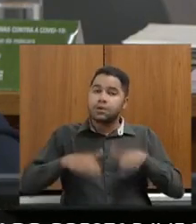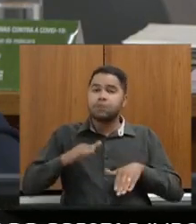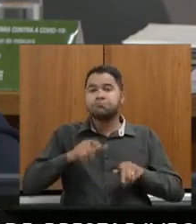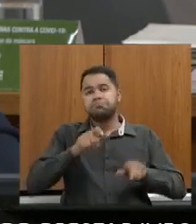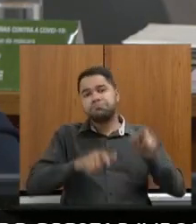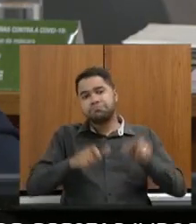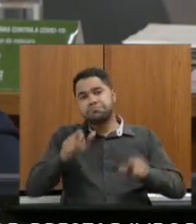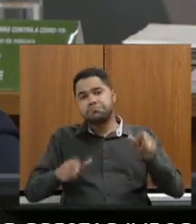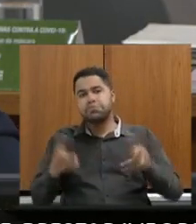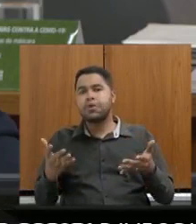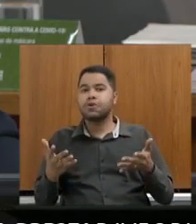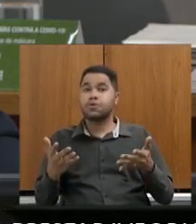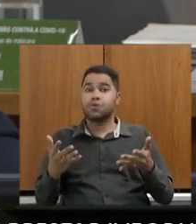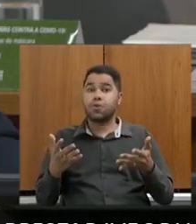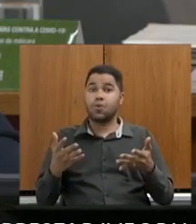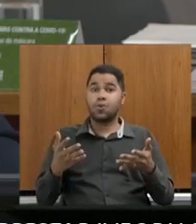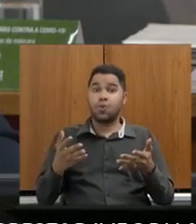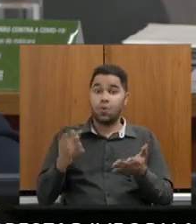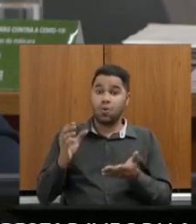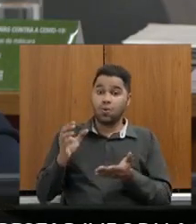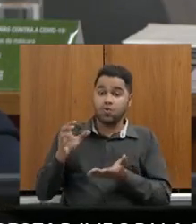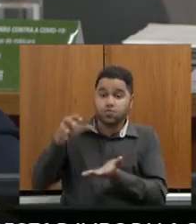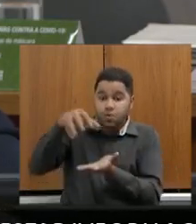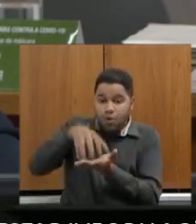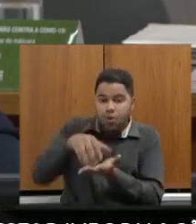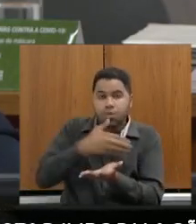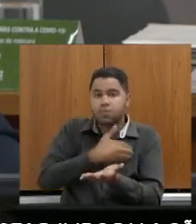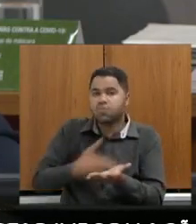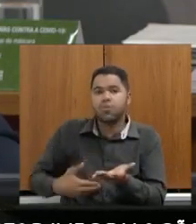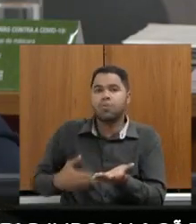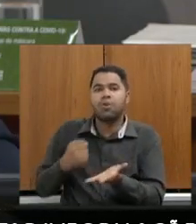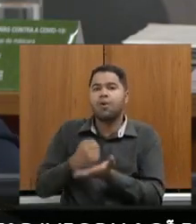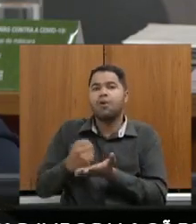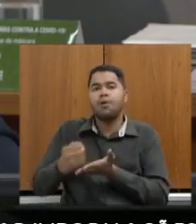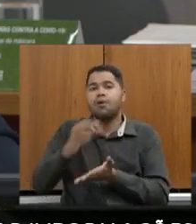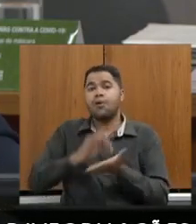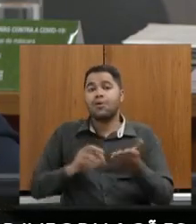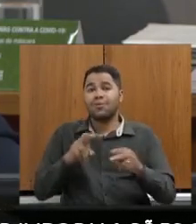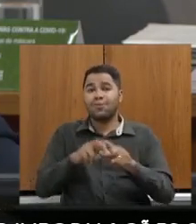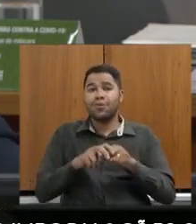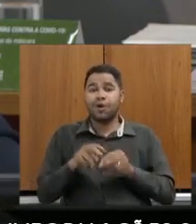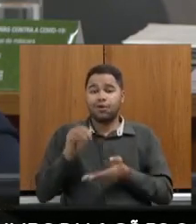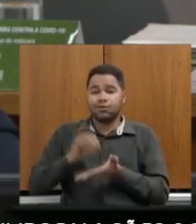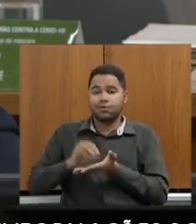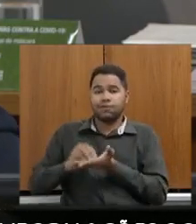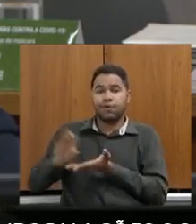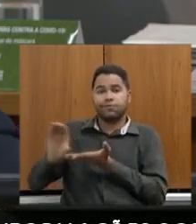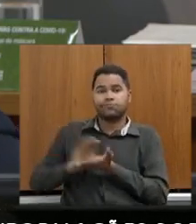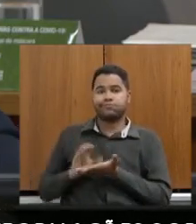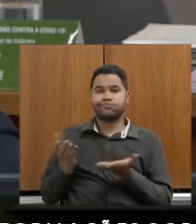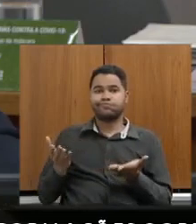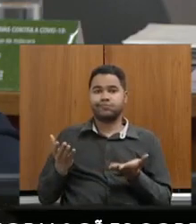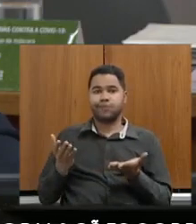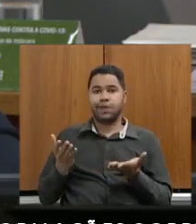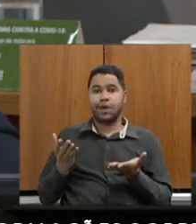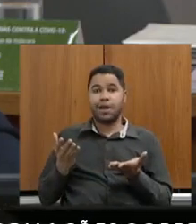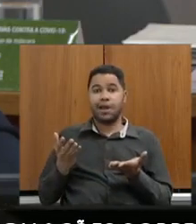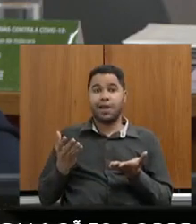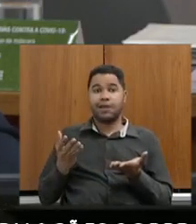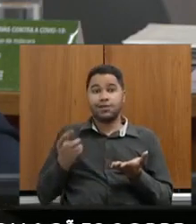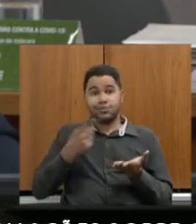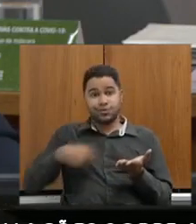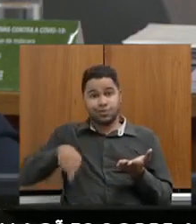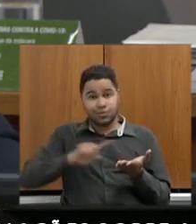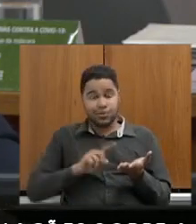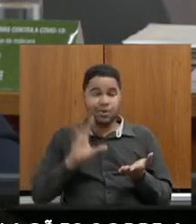as pessoas é os órgãos públicos principalmente não contratava mão de obra do preço por falta de recurso e particularmente eu acho que